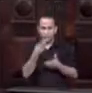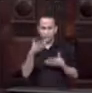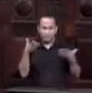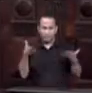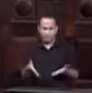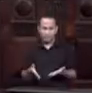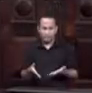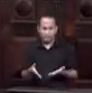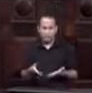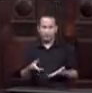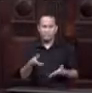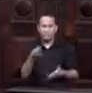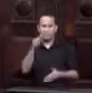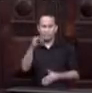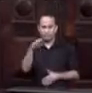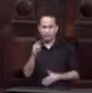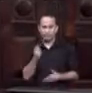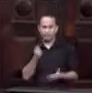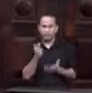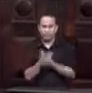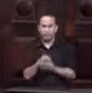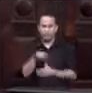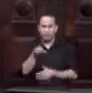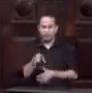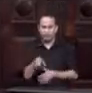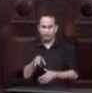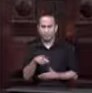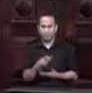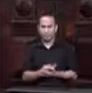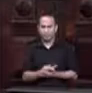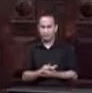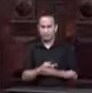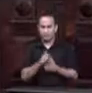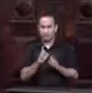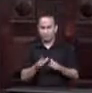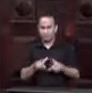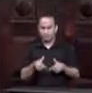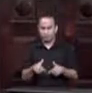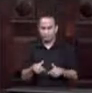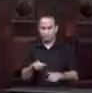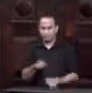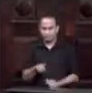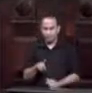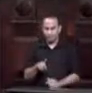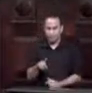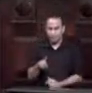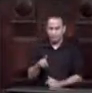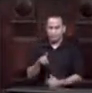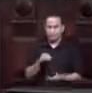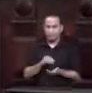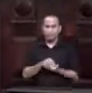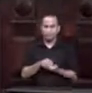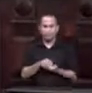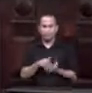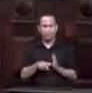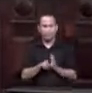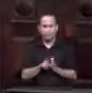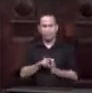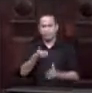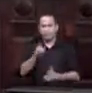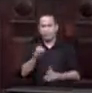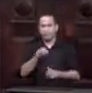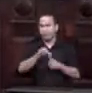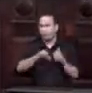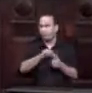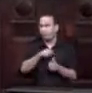concluir, por favor, de teto de gasto é uma empulhação. Na realidade, esse percentual que foi 10, virou para 15, é um